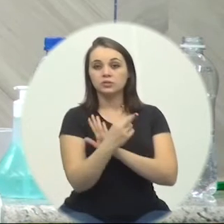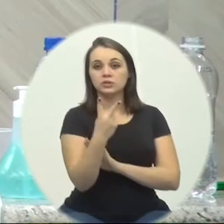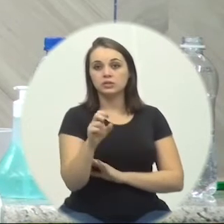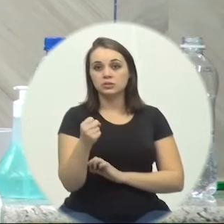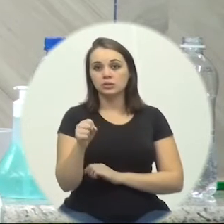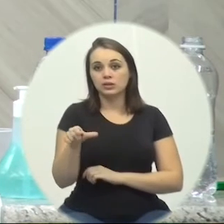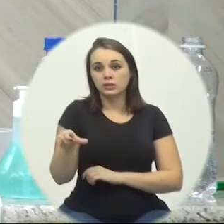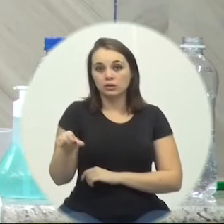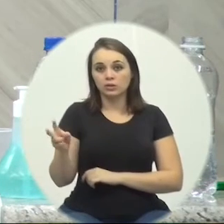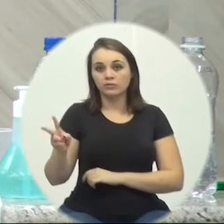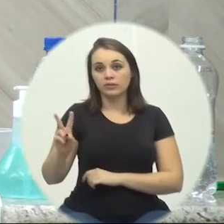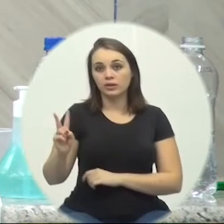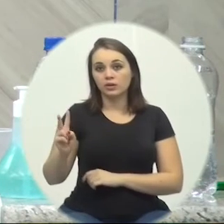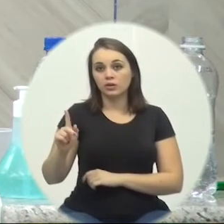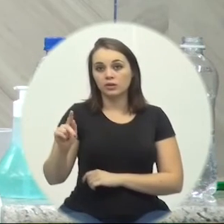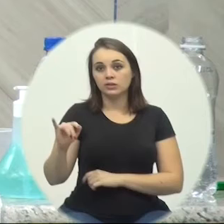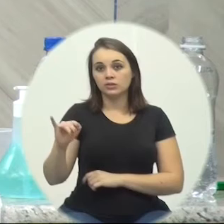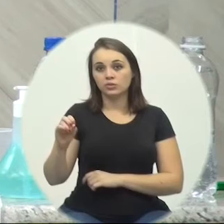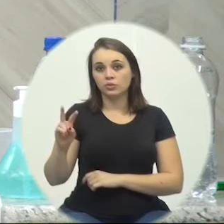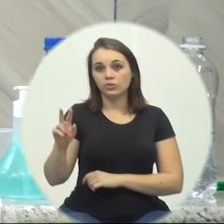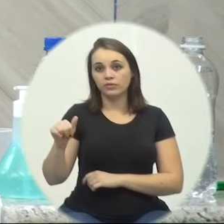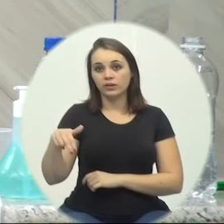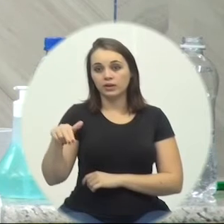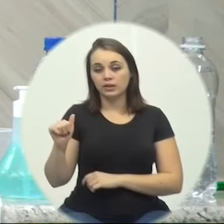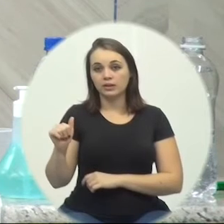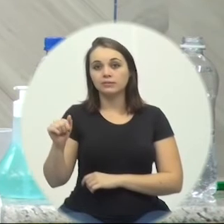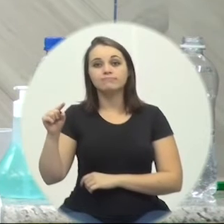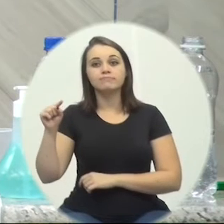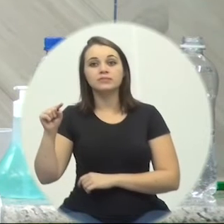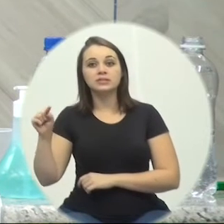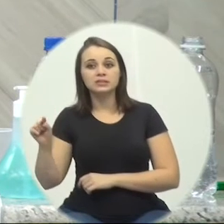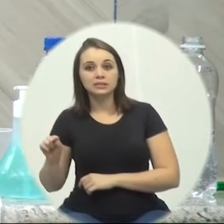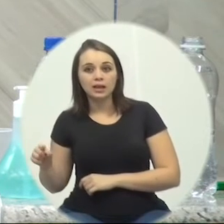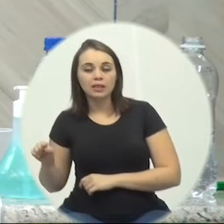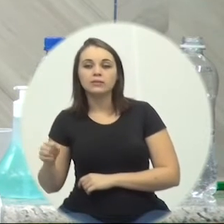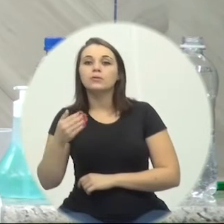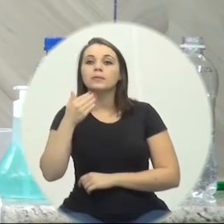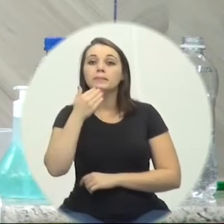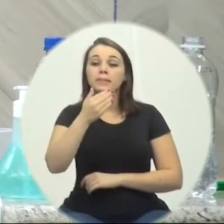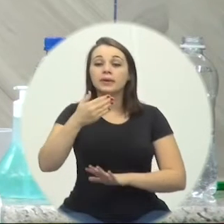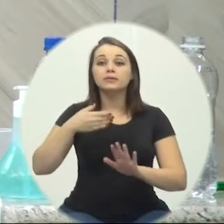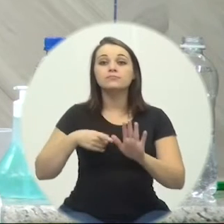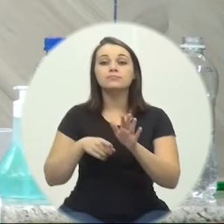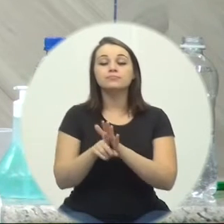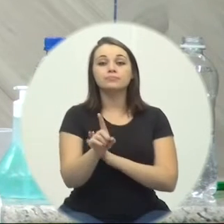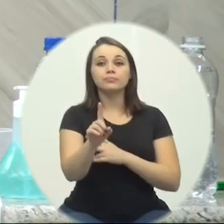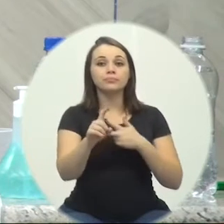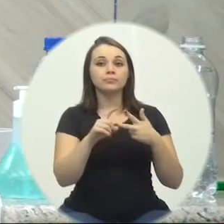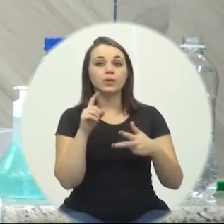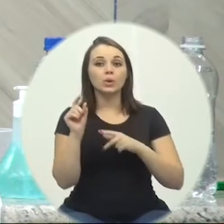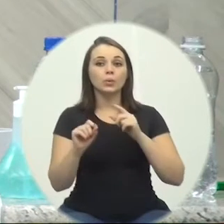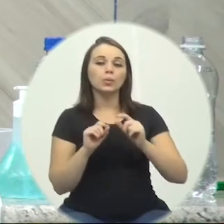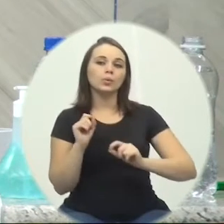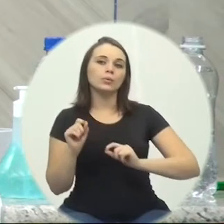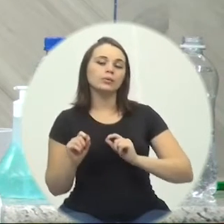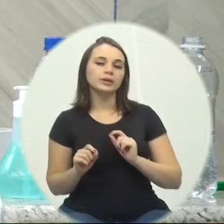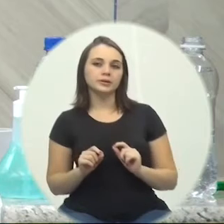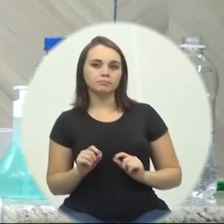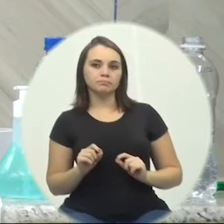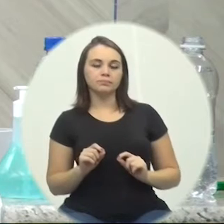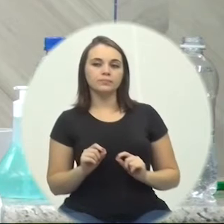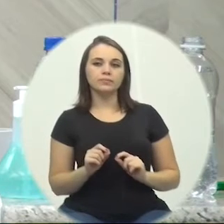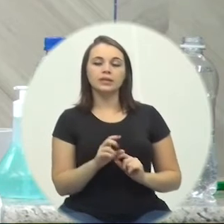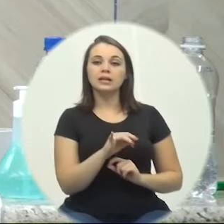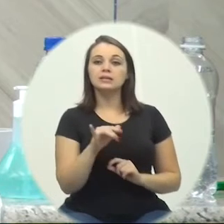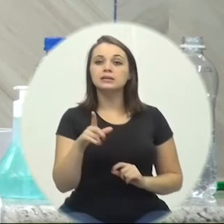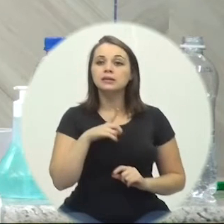289-2021, autora vereadora Giovana Benedetti Zanetti, envio de expediente ao chefe do Poder Executivo Municipal,